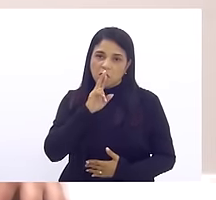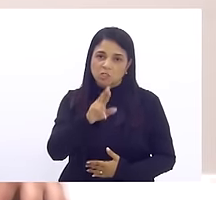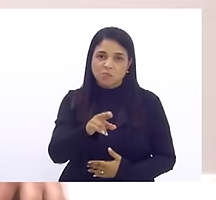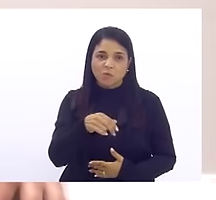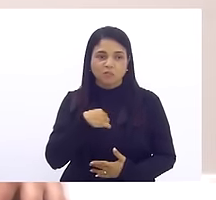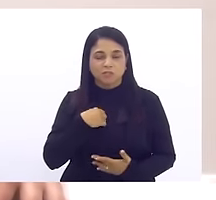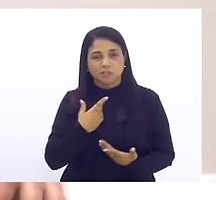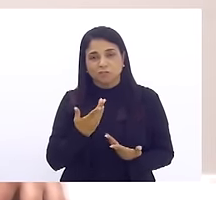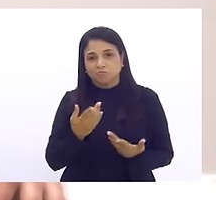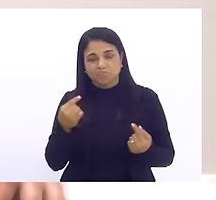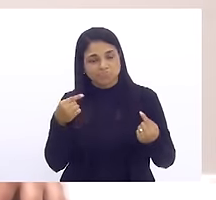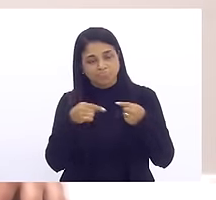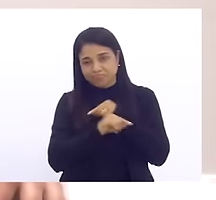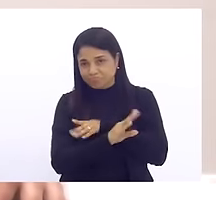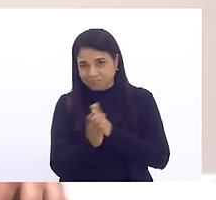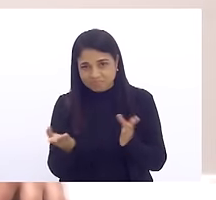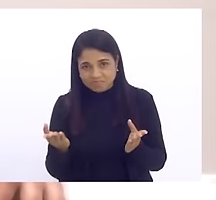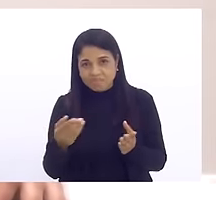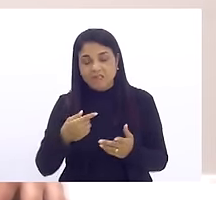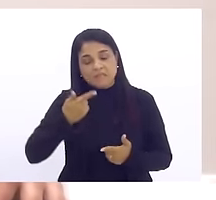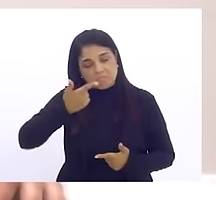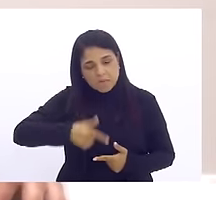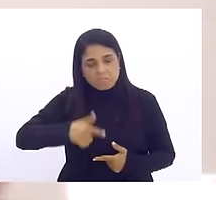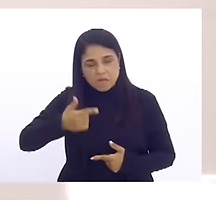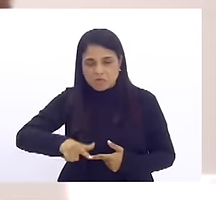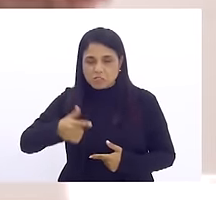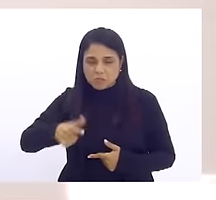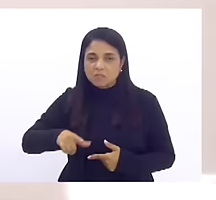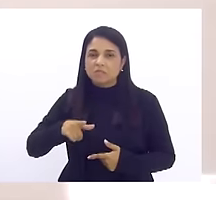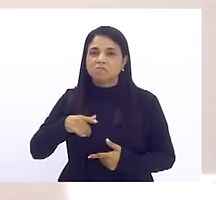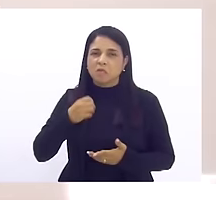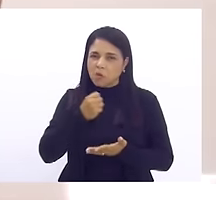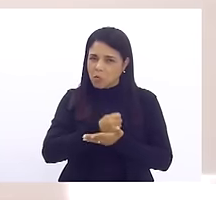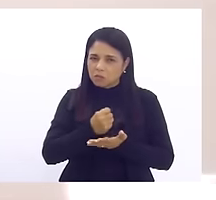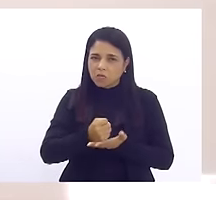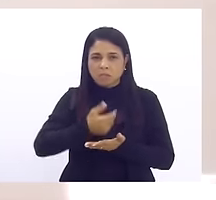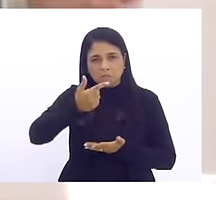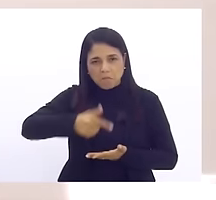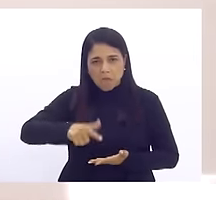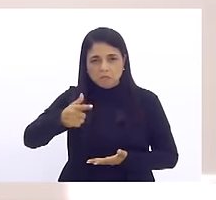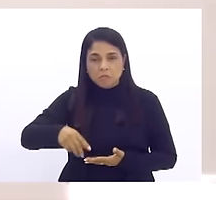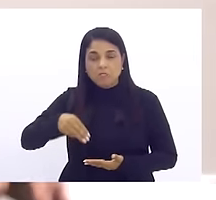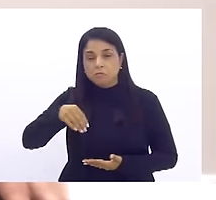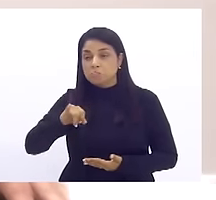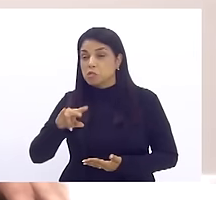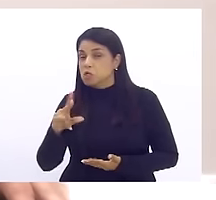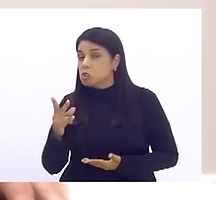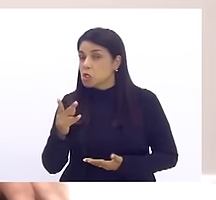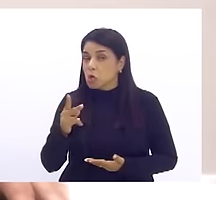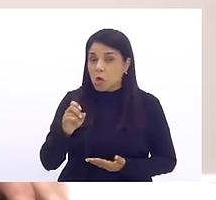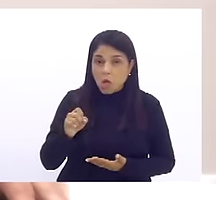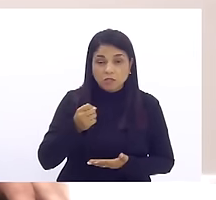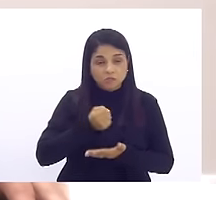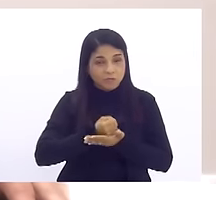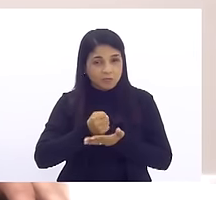vai ter mais coisas não tem mais coisas deve ter outros contratos deve ter outras milhões aí encontrados